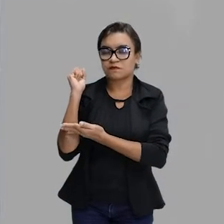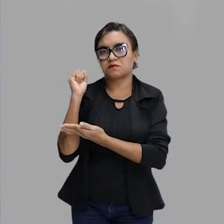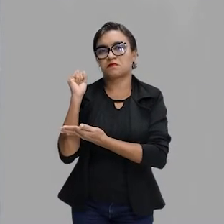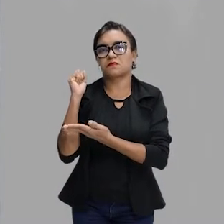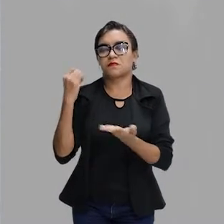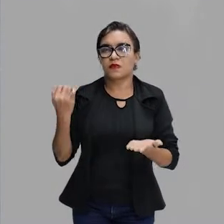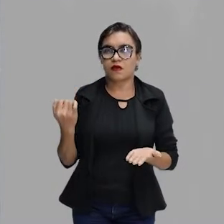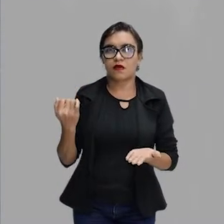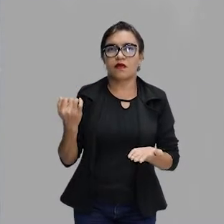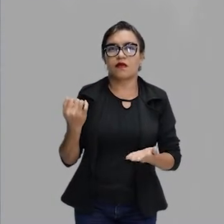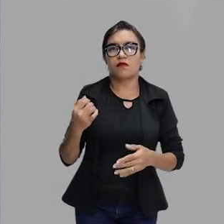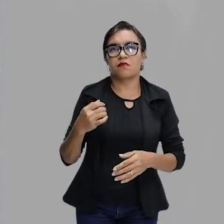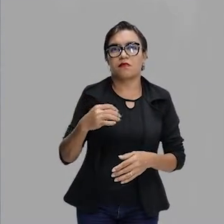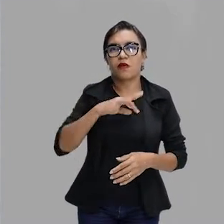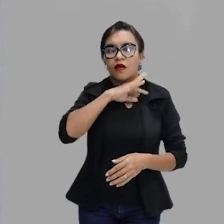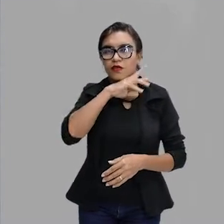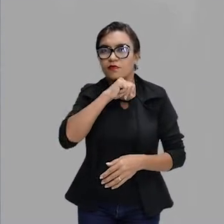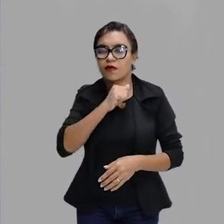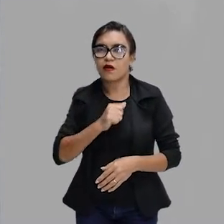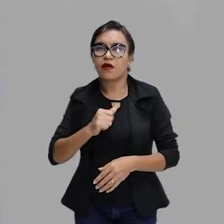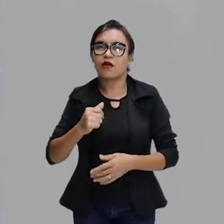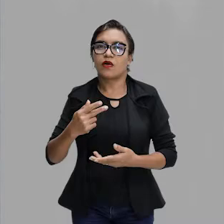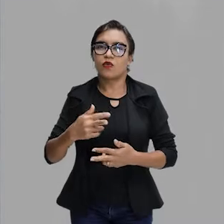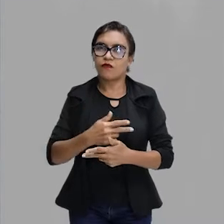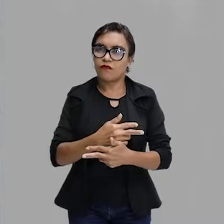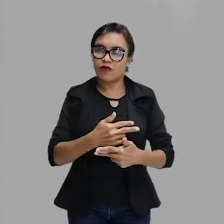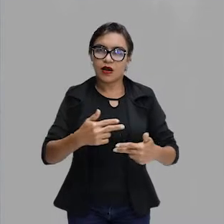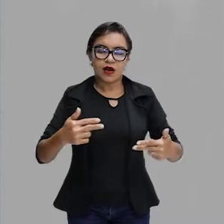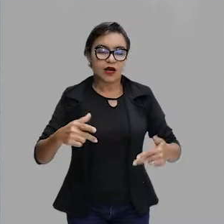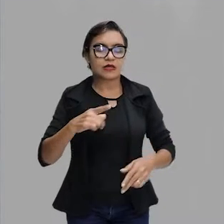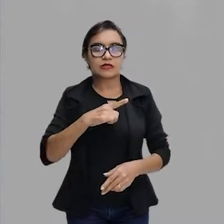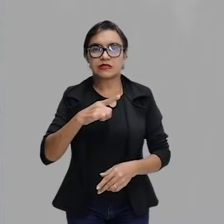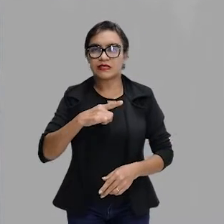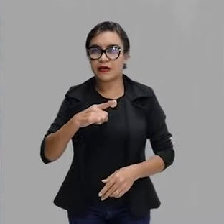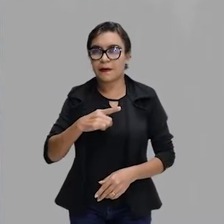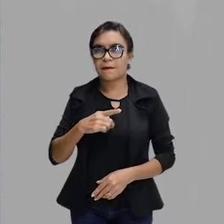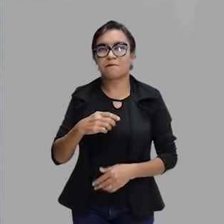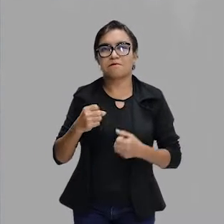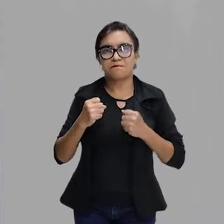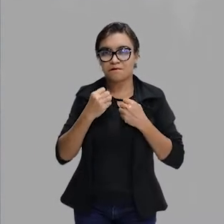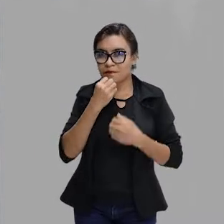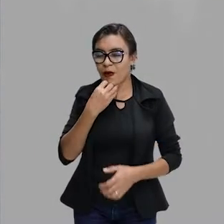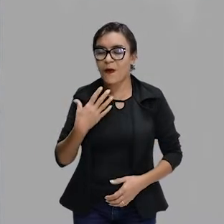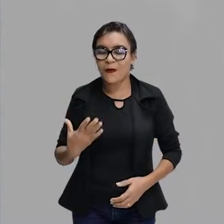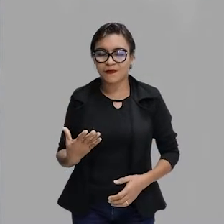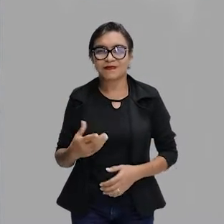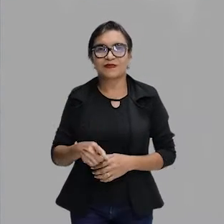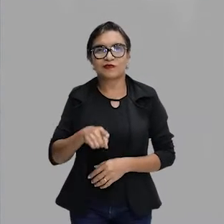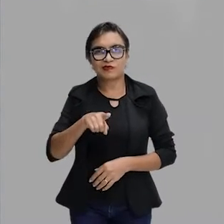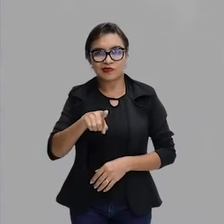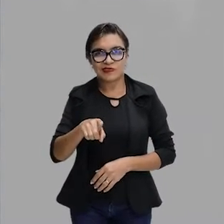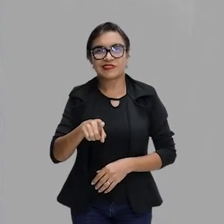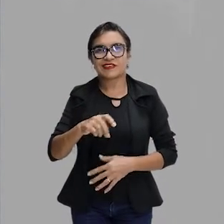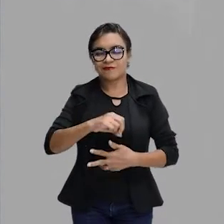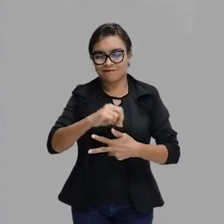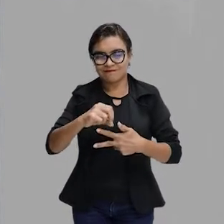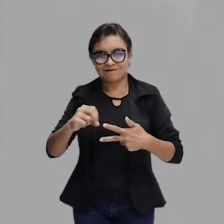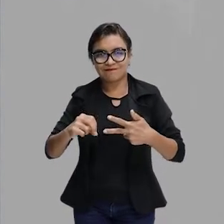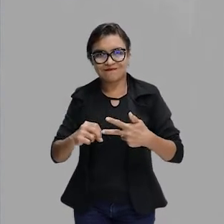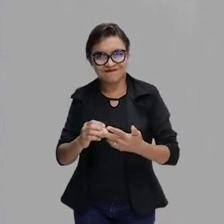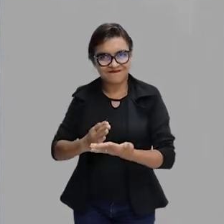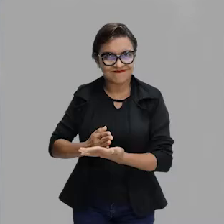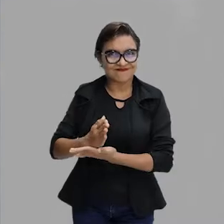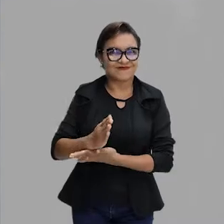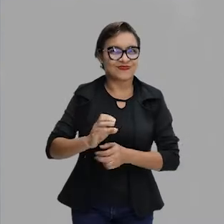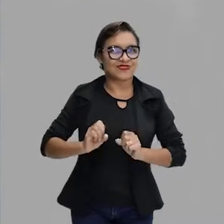mineral, vegetal, animal. É show de bola, é sucesso e é gabarito na certa na tua prova. Então,